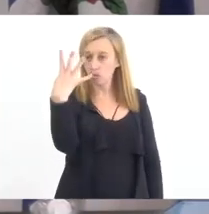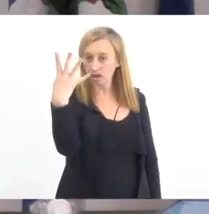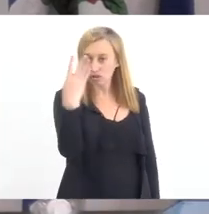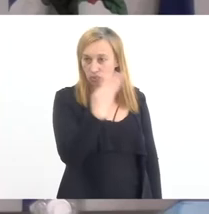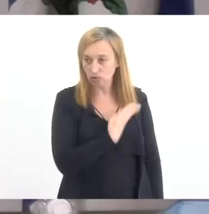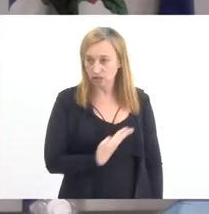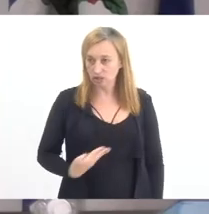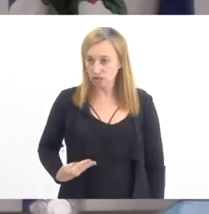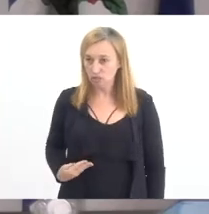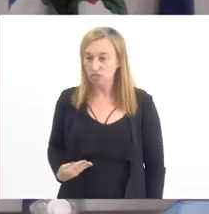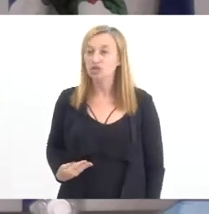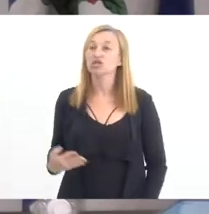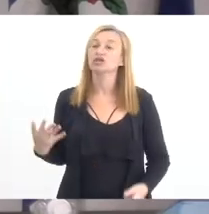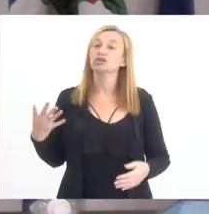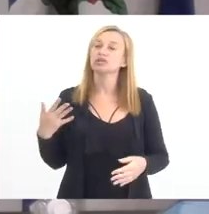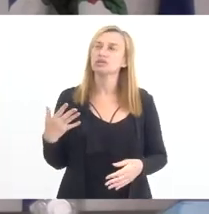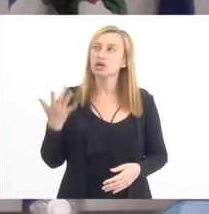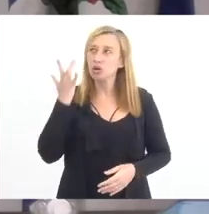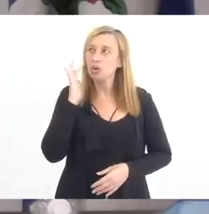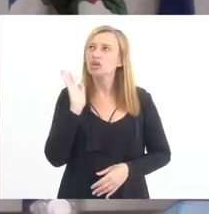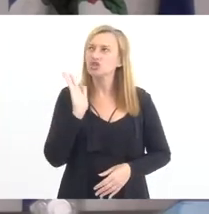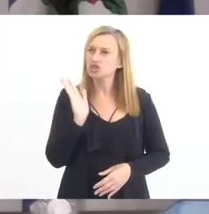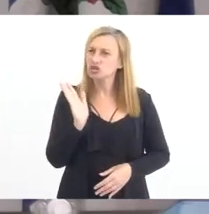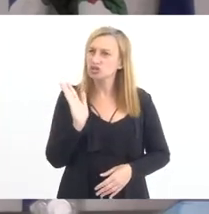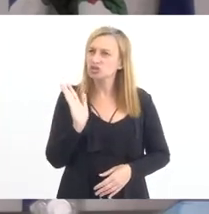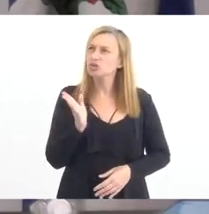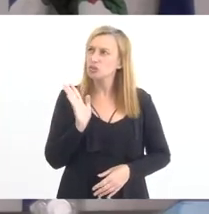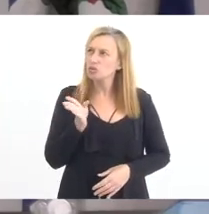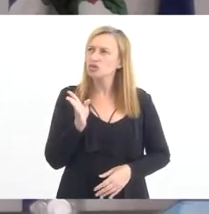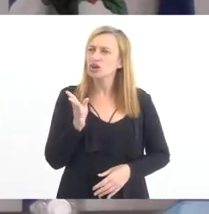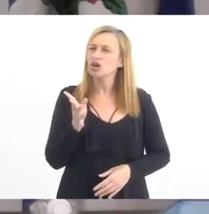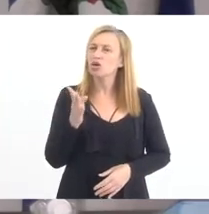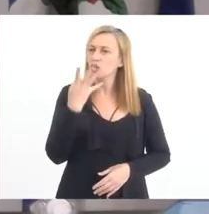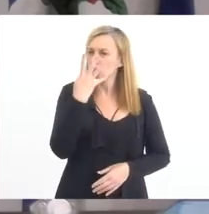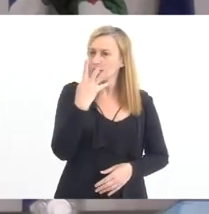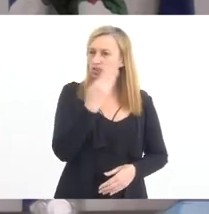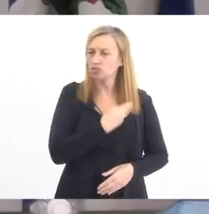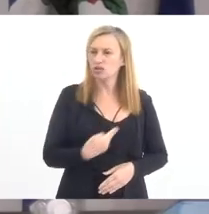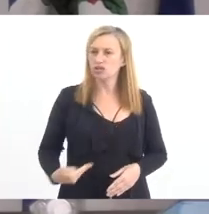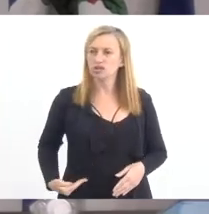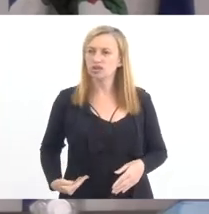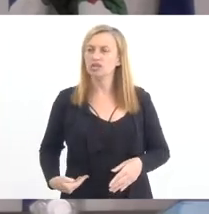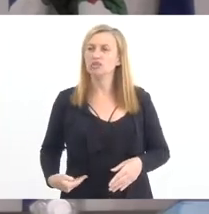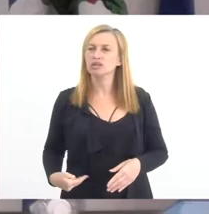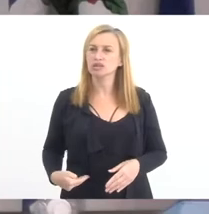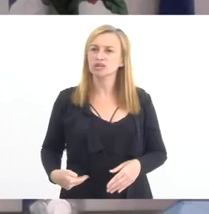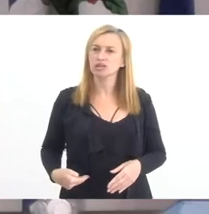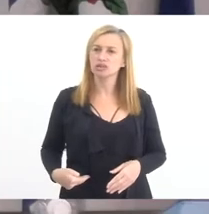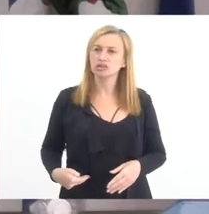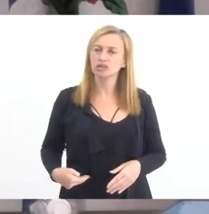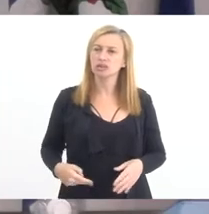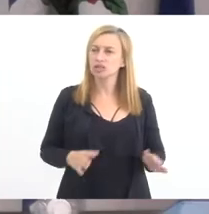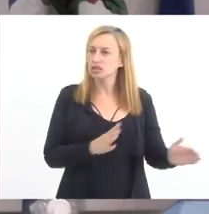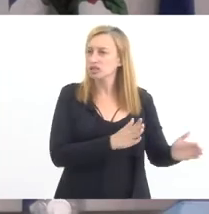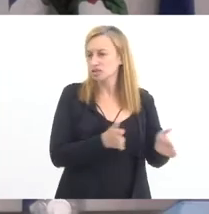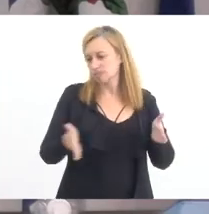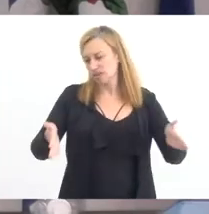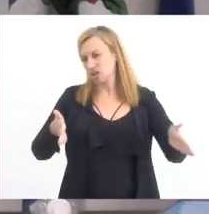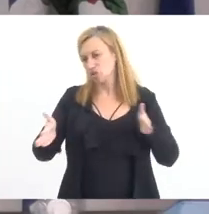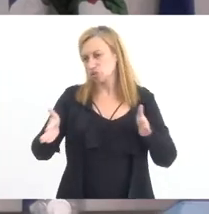4 governadores, creio que foi isso que o senhor Gaúcho quis dizer, 4 governadores passaram durante esse processo.